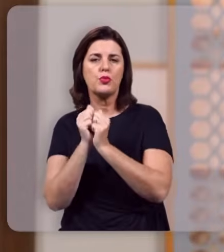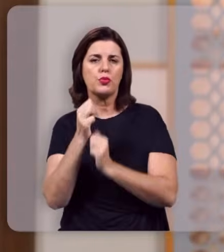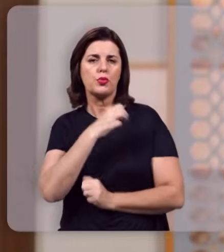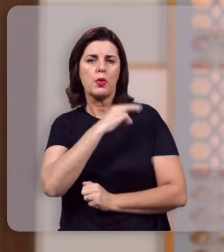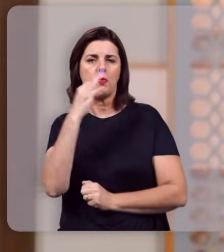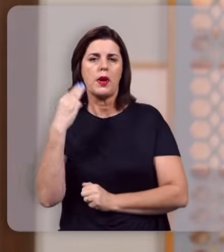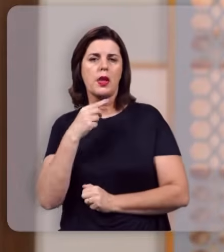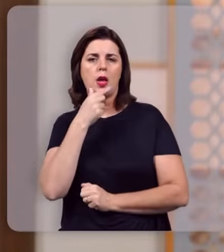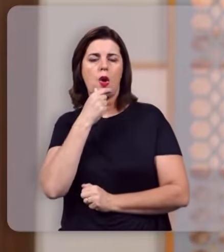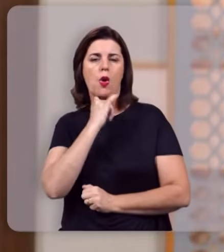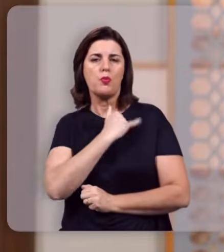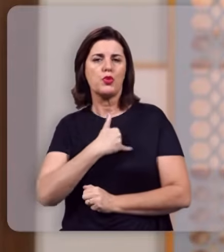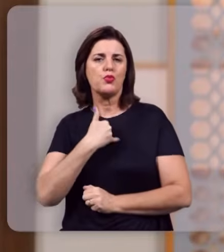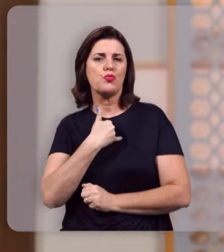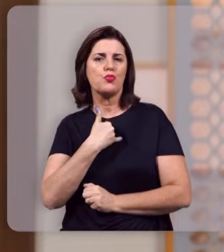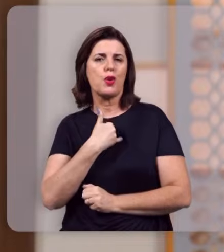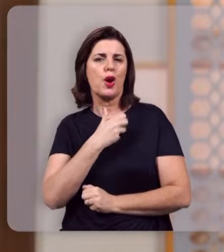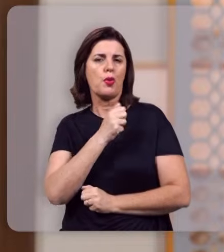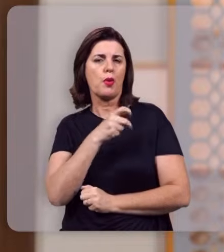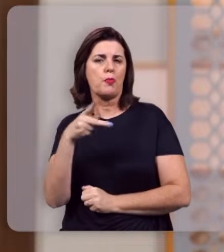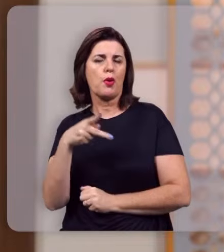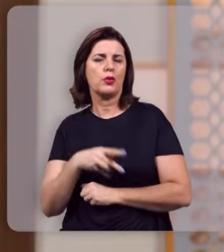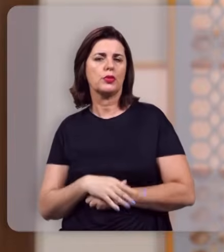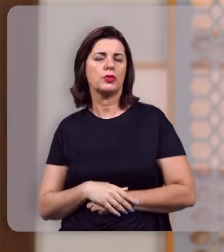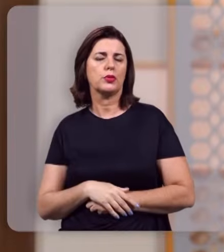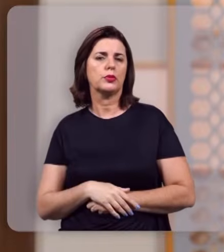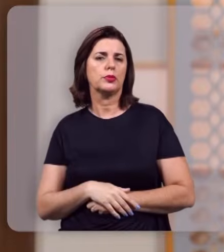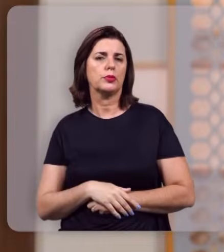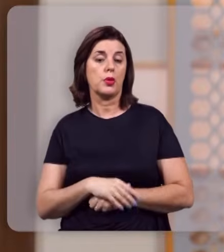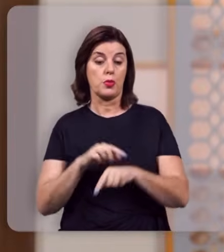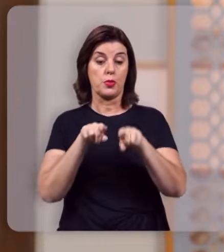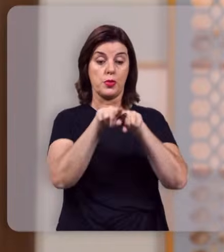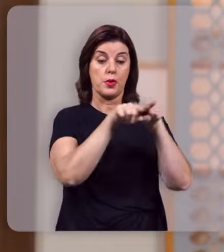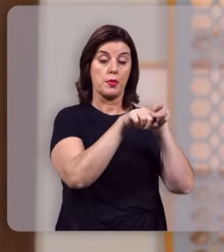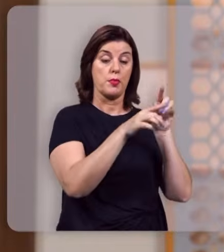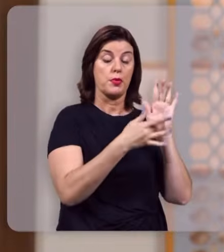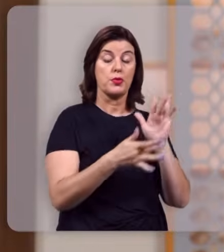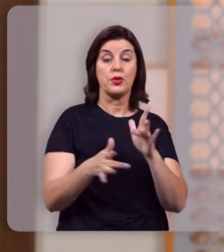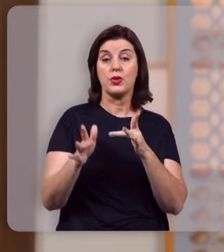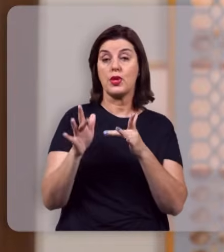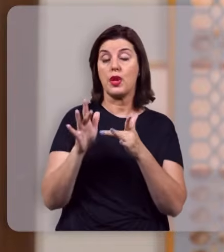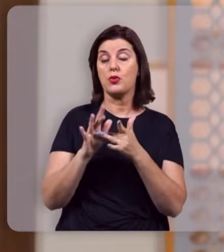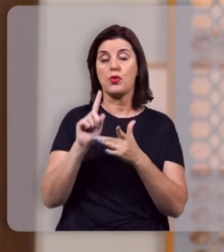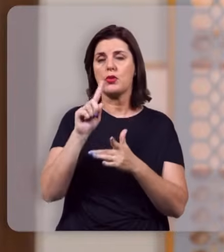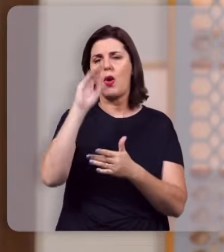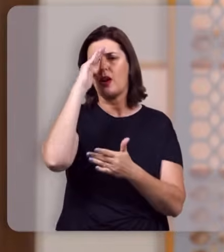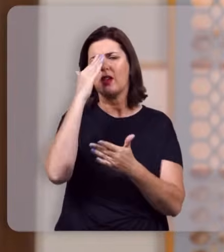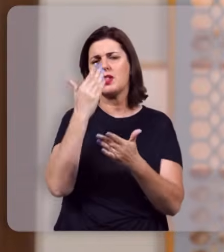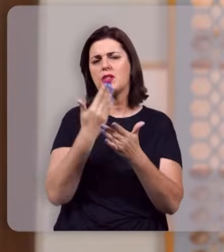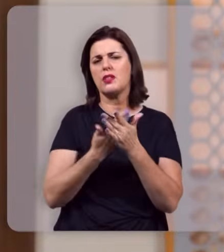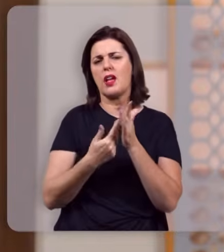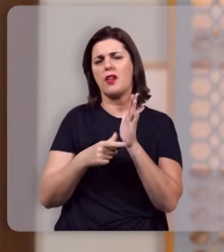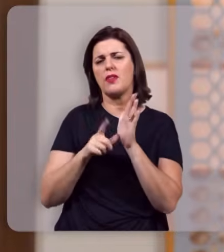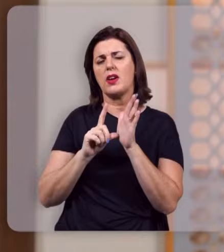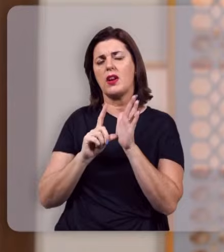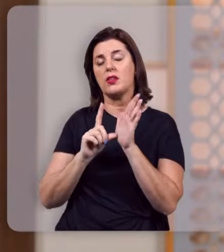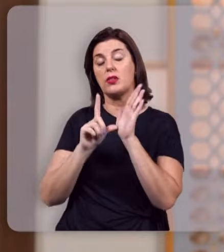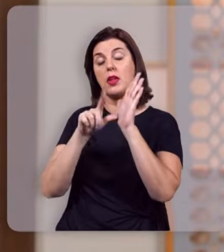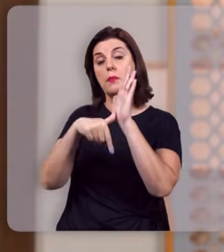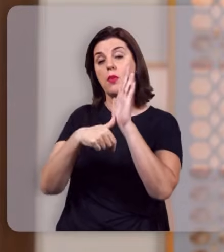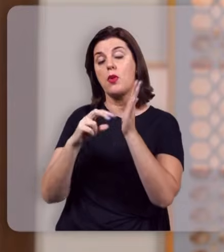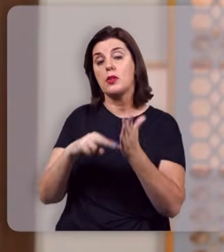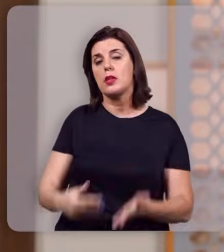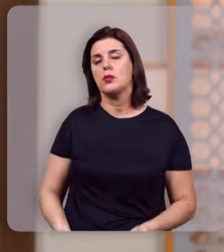João, o apóstolo. Diz a Bíblia que os irmãos de Jesus não creram nele, serão depois